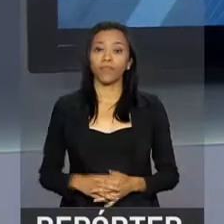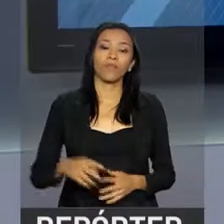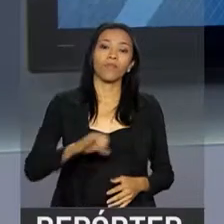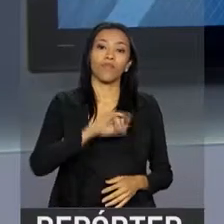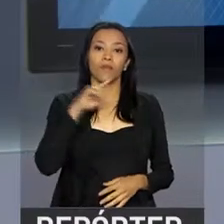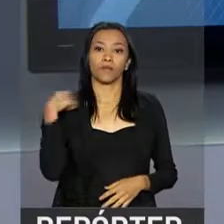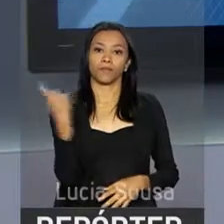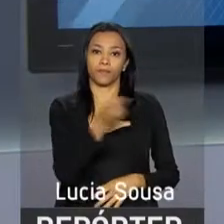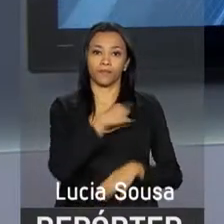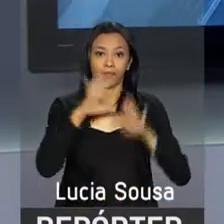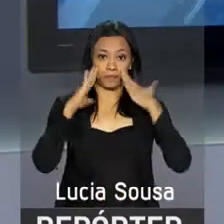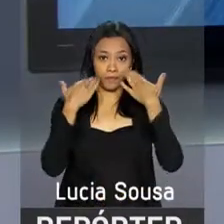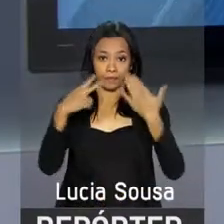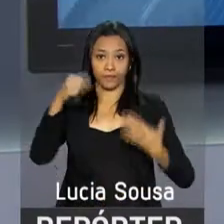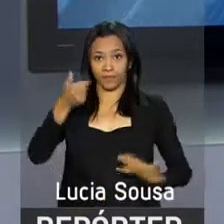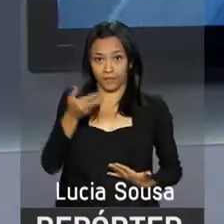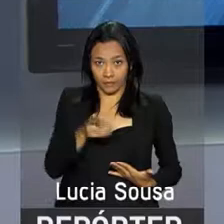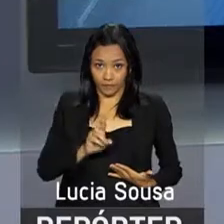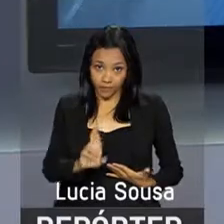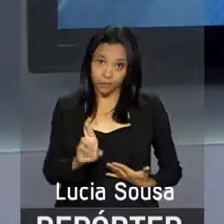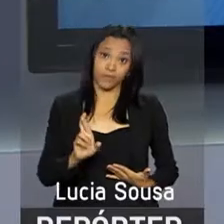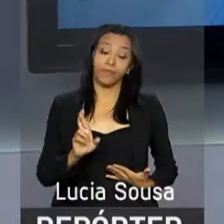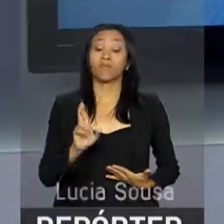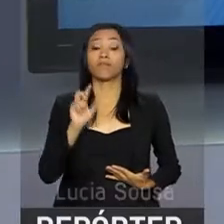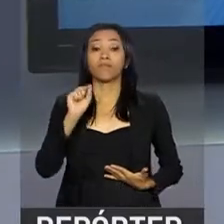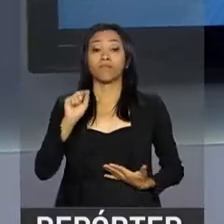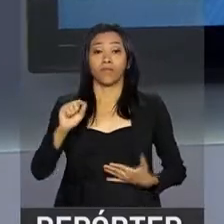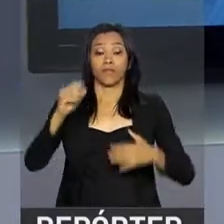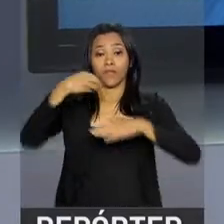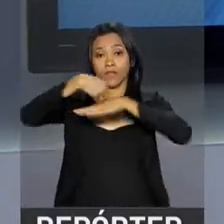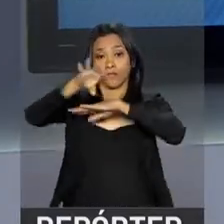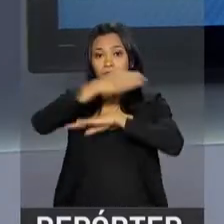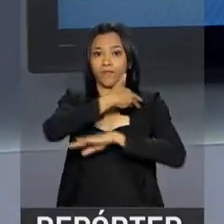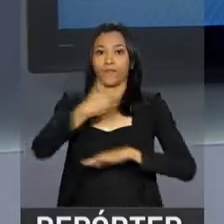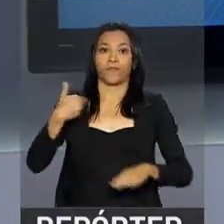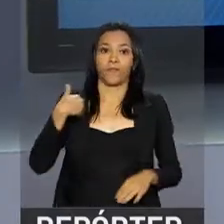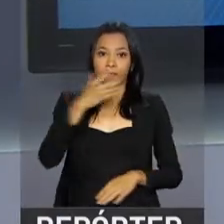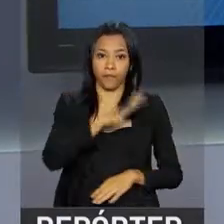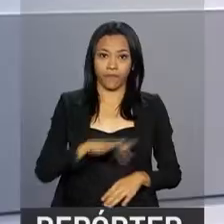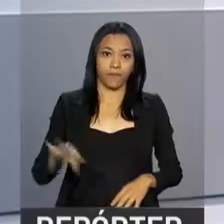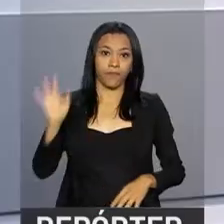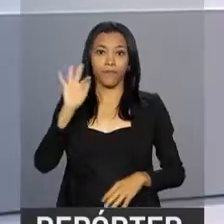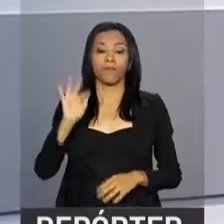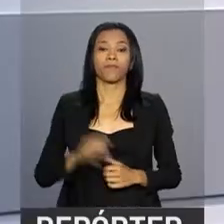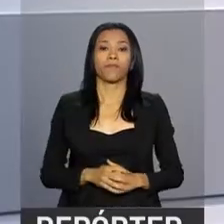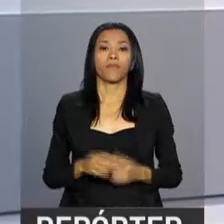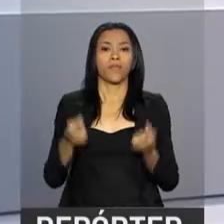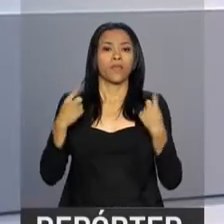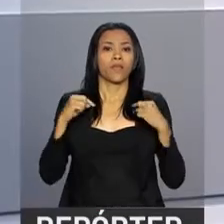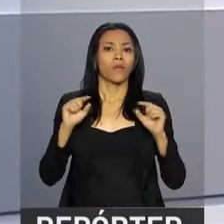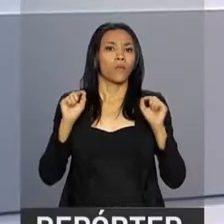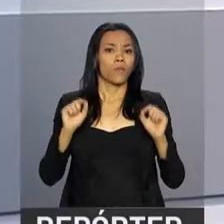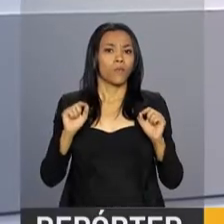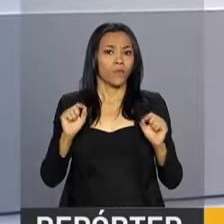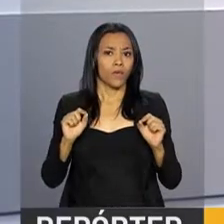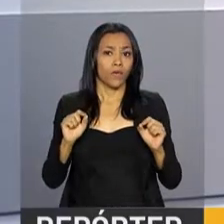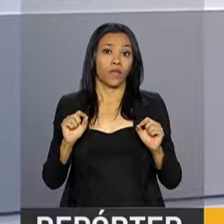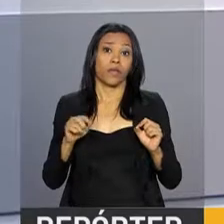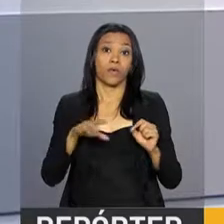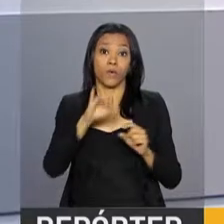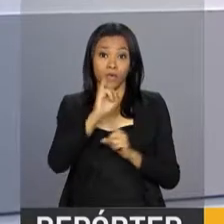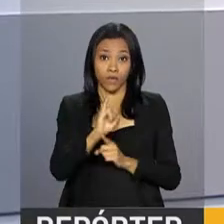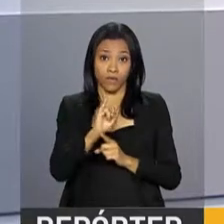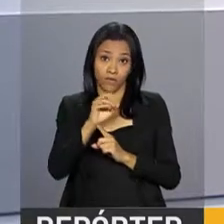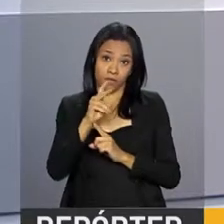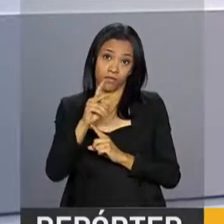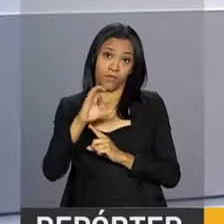Olá, estamos de volta com mais uma edição do Repórter NBR e as notícias do governo federal. O índice de confiança do consumidor da